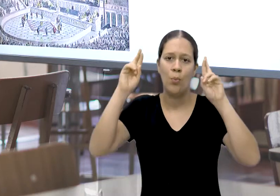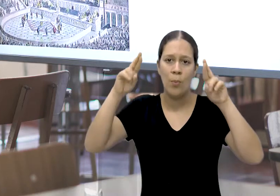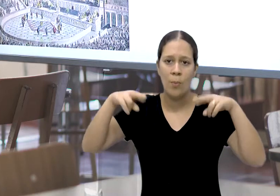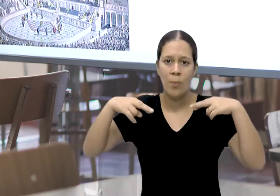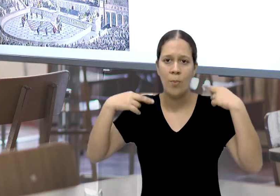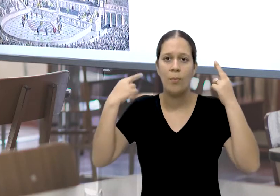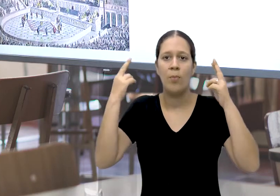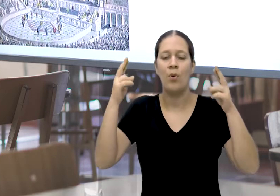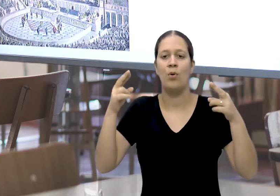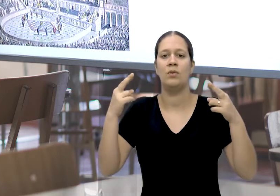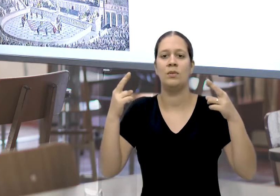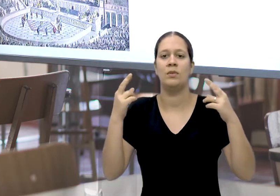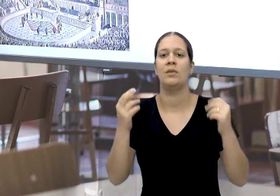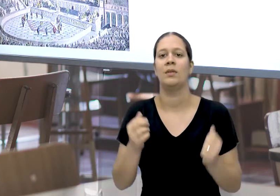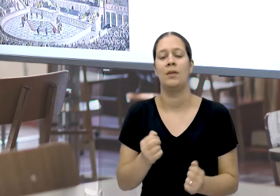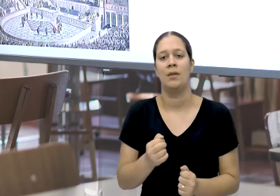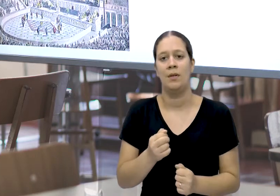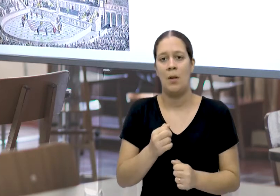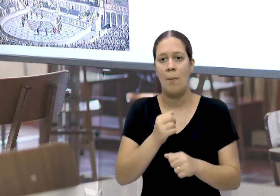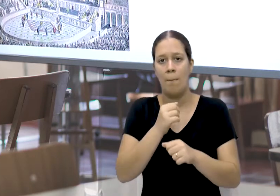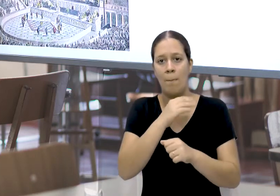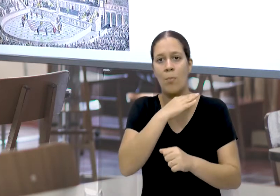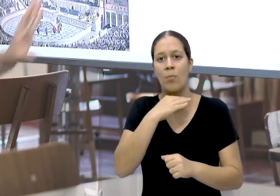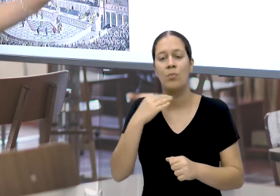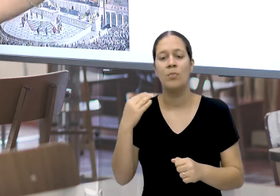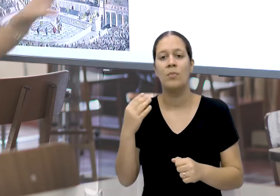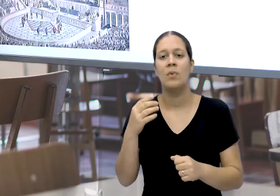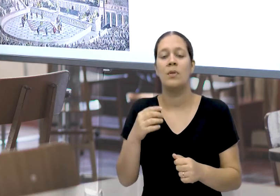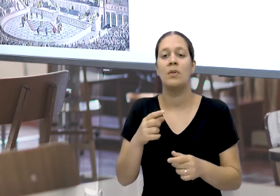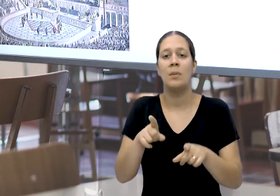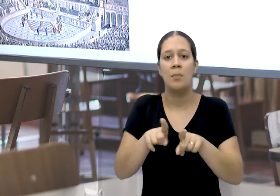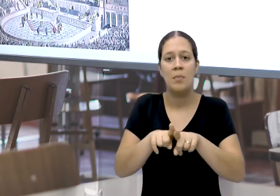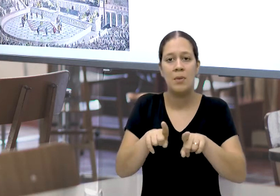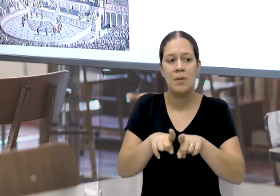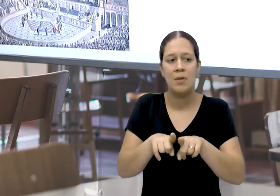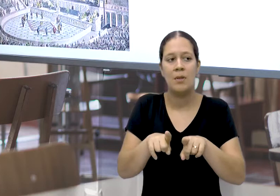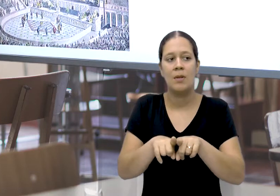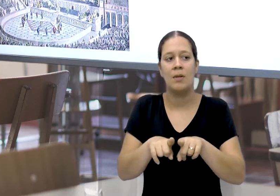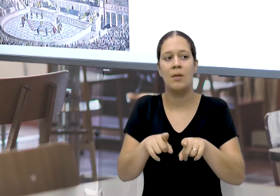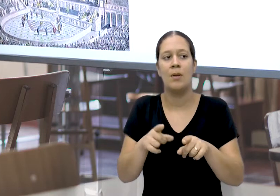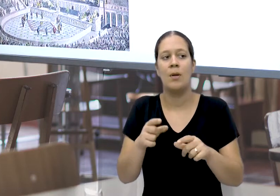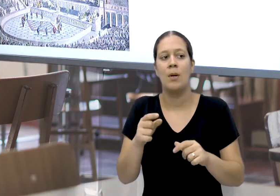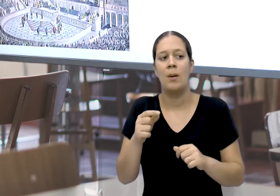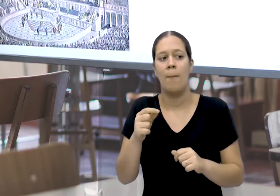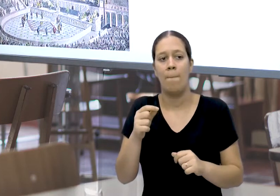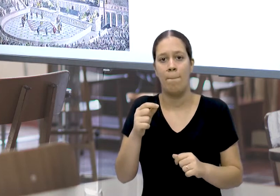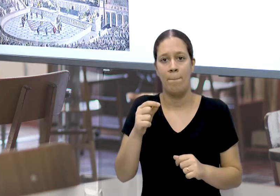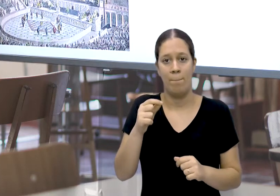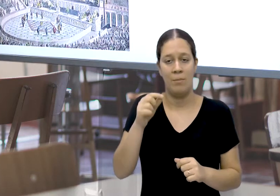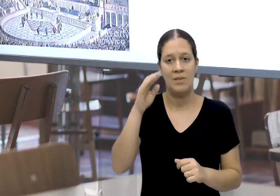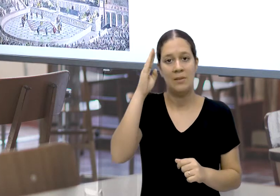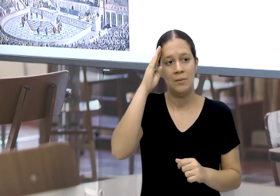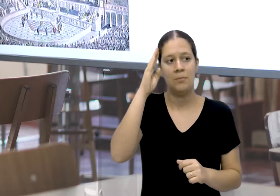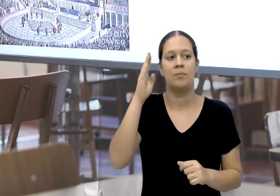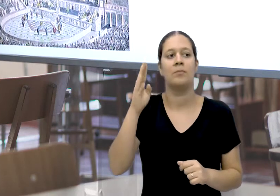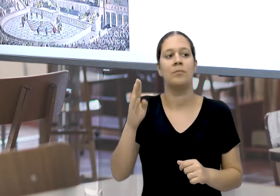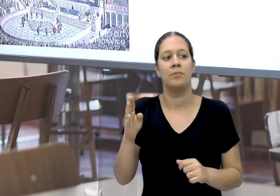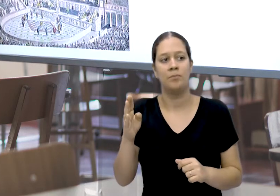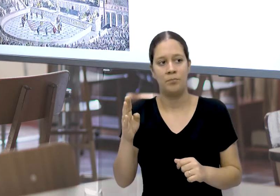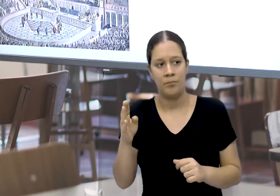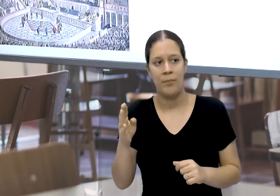antes de Cristo, 400 anos antes de Cristo, mais ou menos, tá? E aqui eu fiz uma brincadeirinha com vocês para vocês entenderem a dimensão